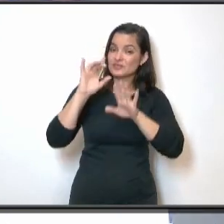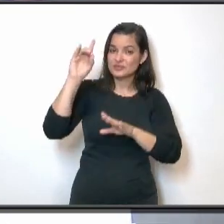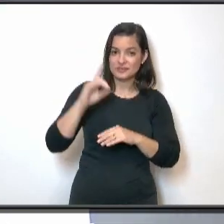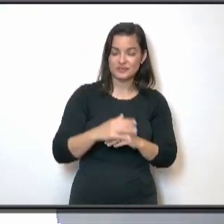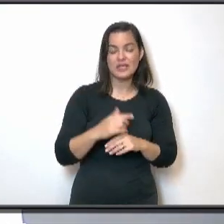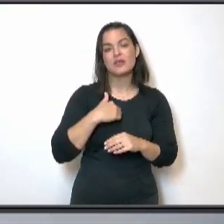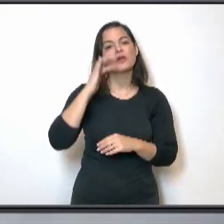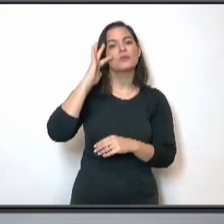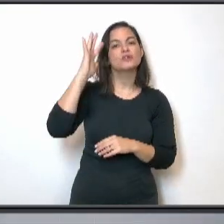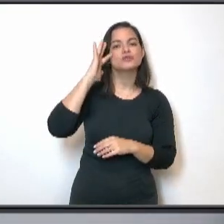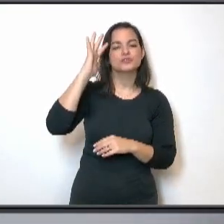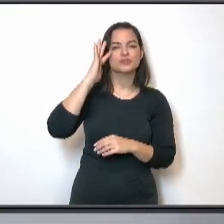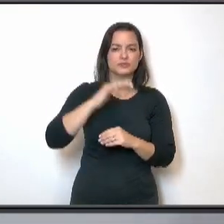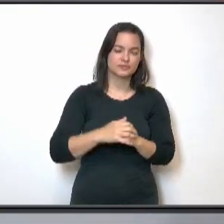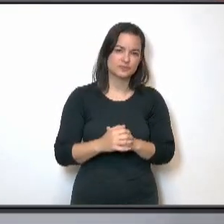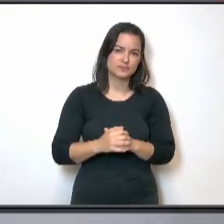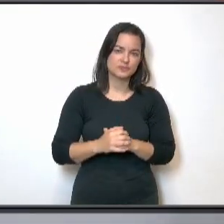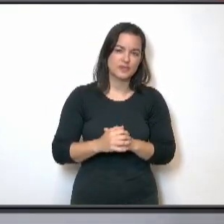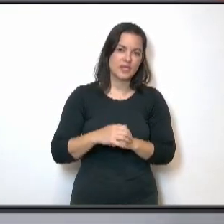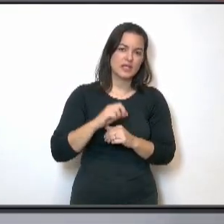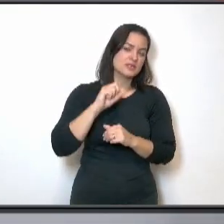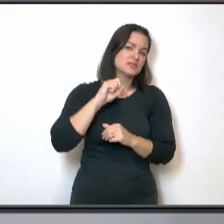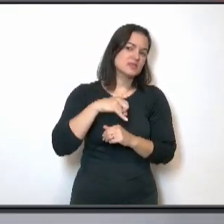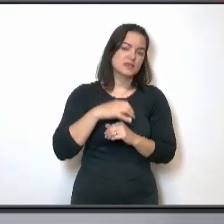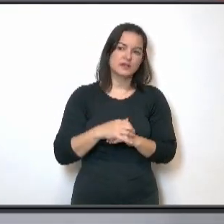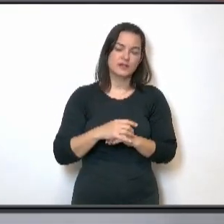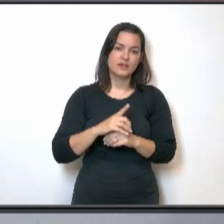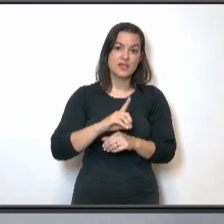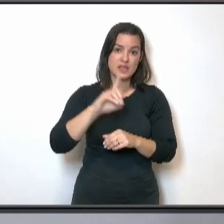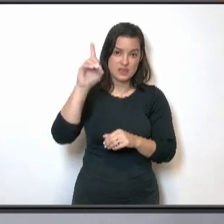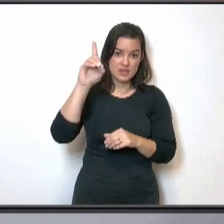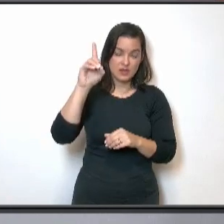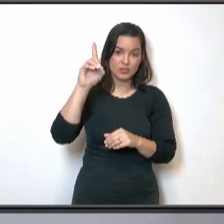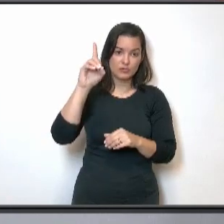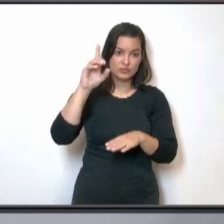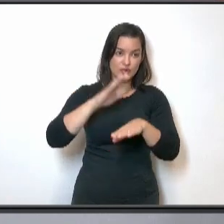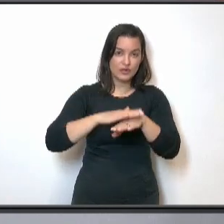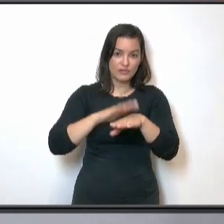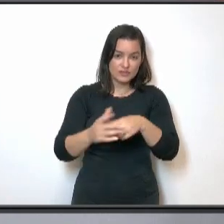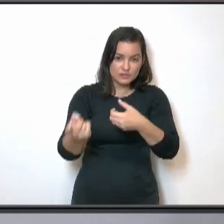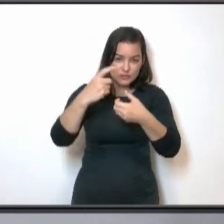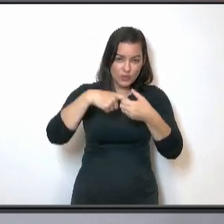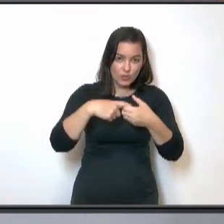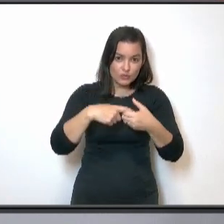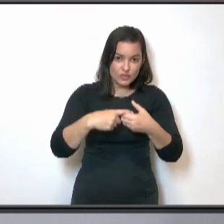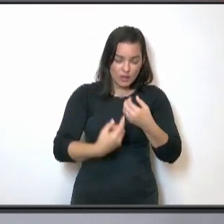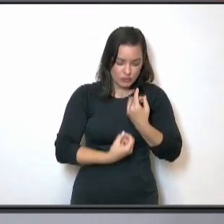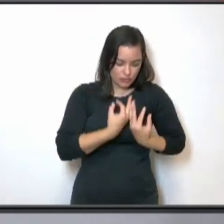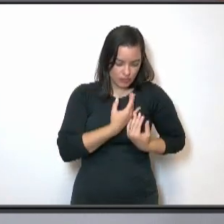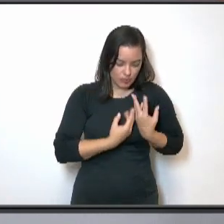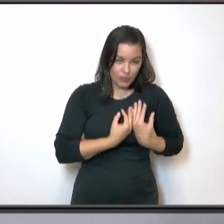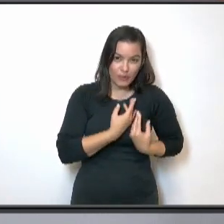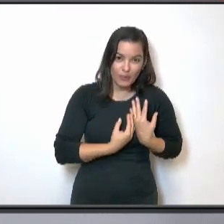Eu fico imaginando se Deus reavivar o coração de alguns aqui nesta manhã. Se